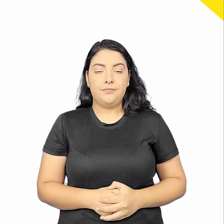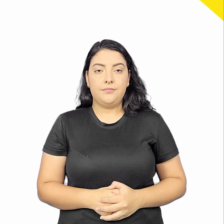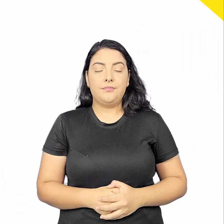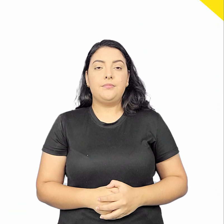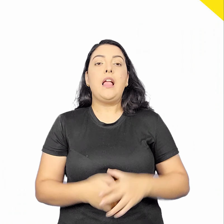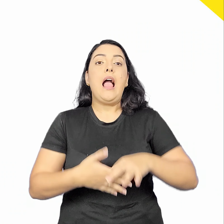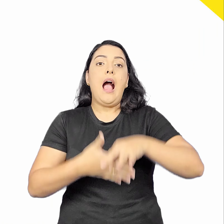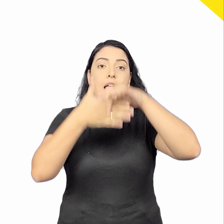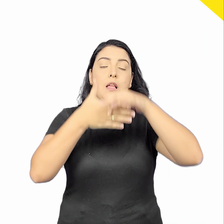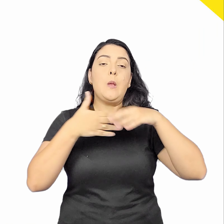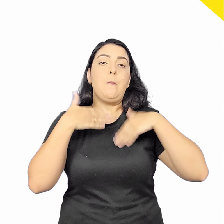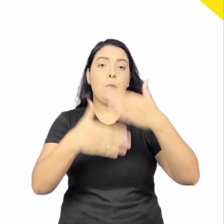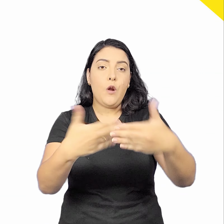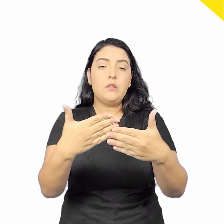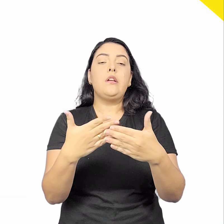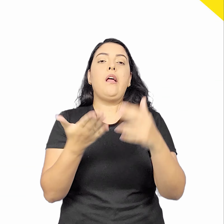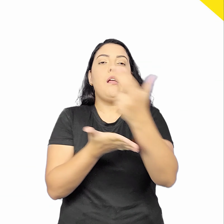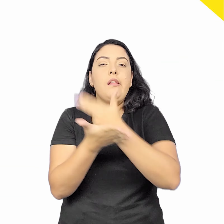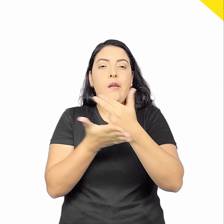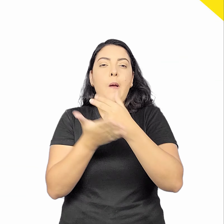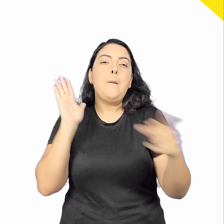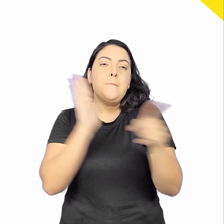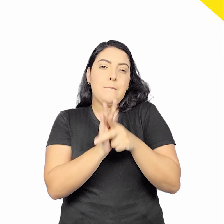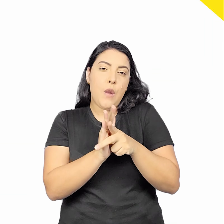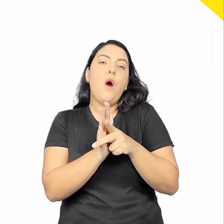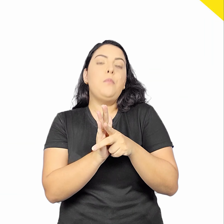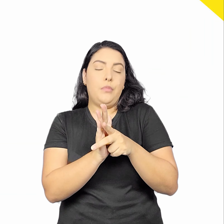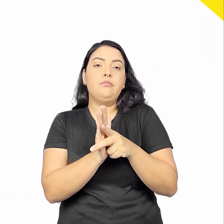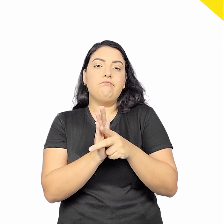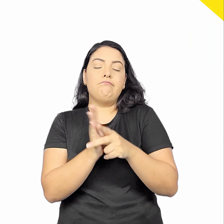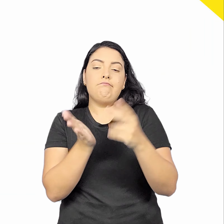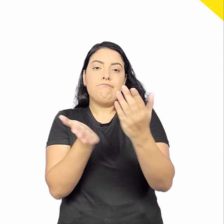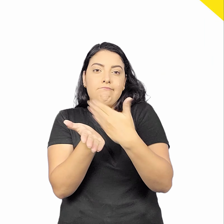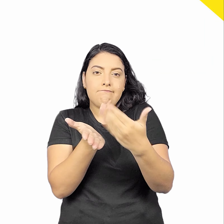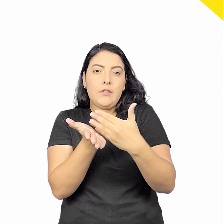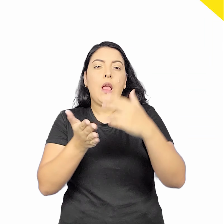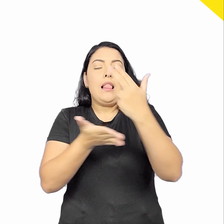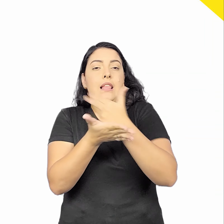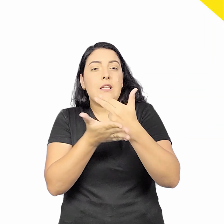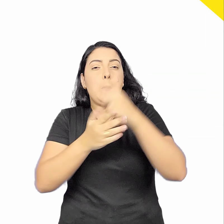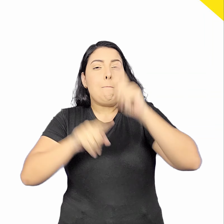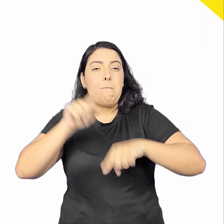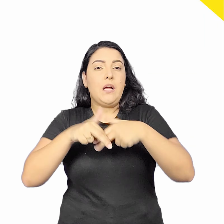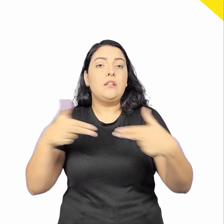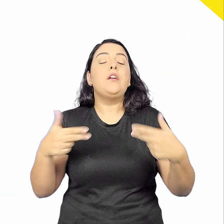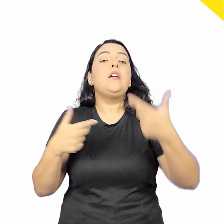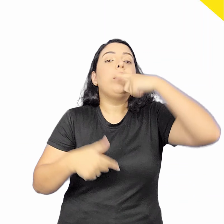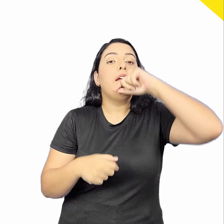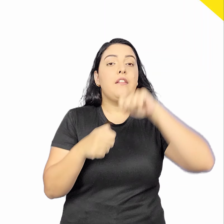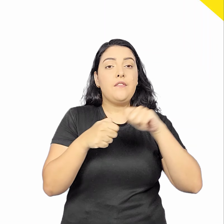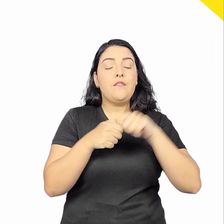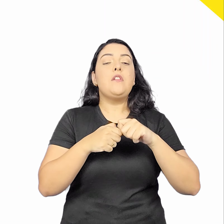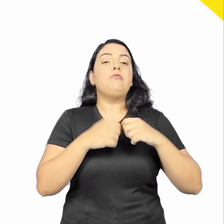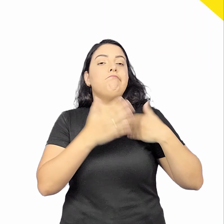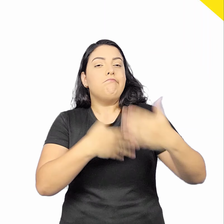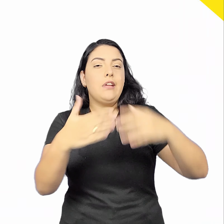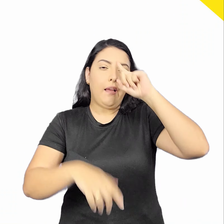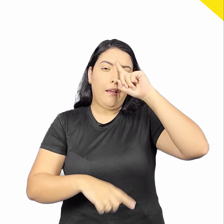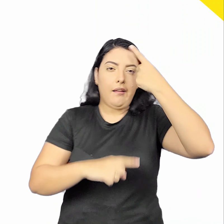Anexo 1 Processo formativo e criativo das ilustrações da cartilha Os desenhos desse material